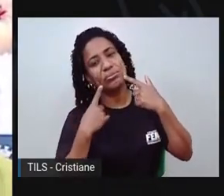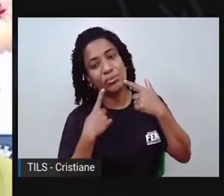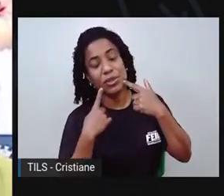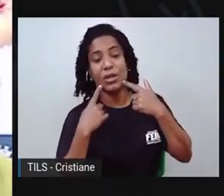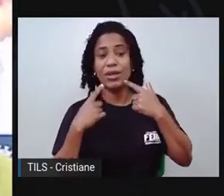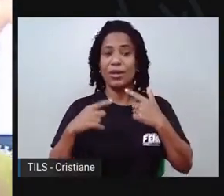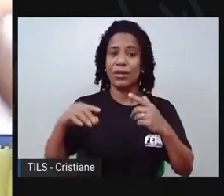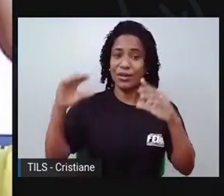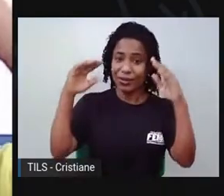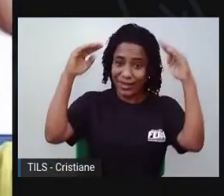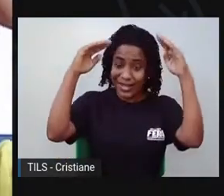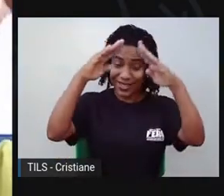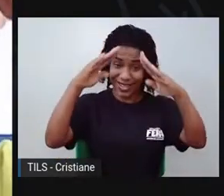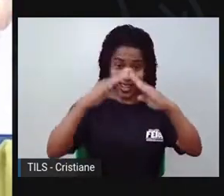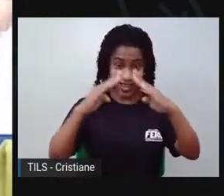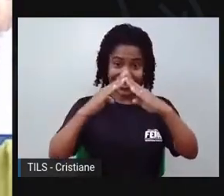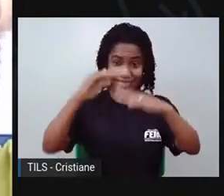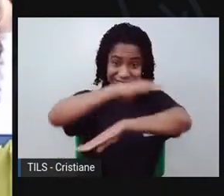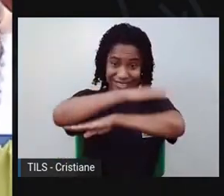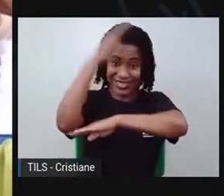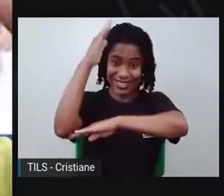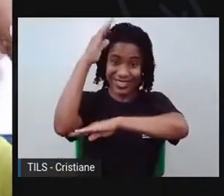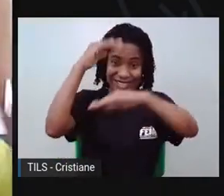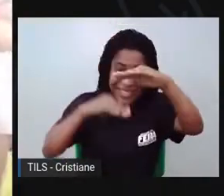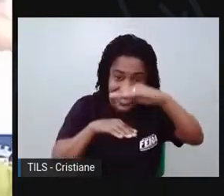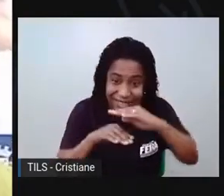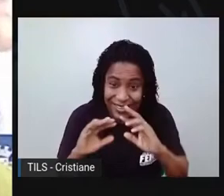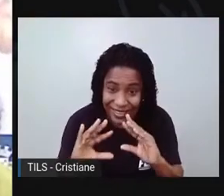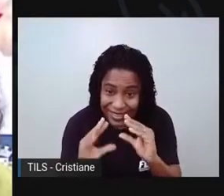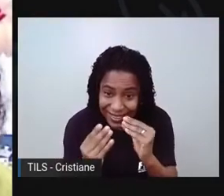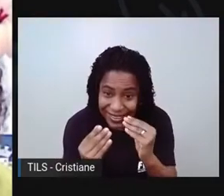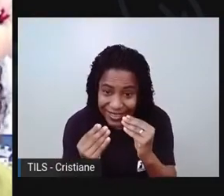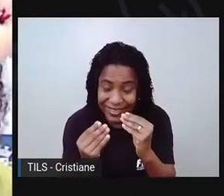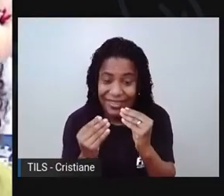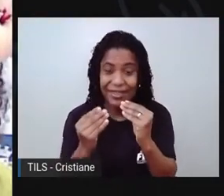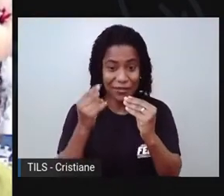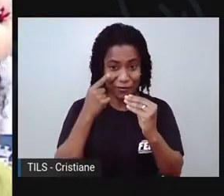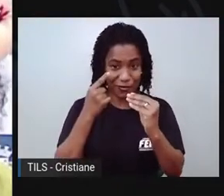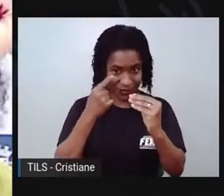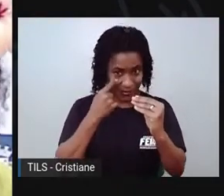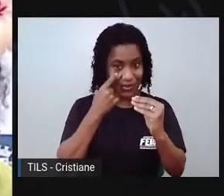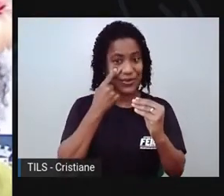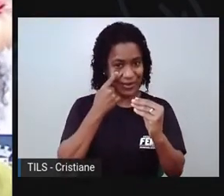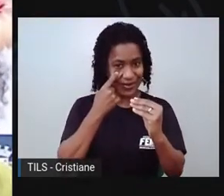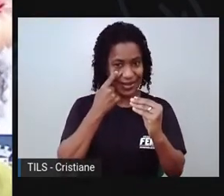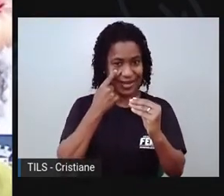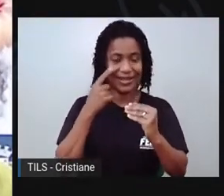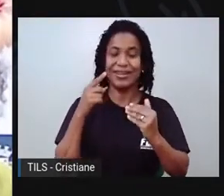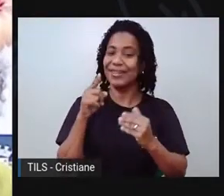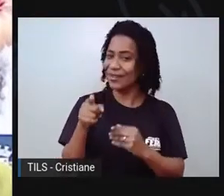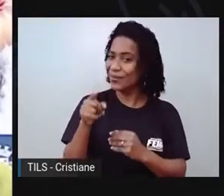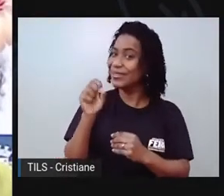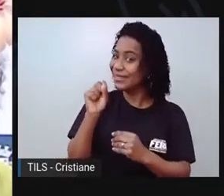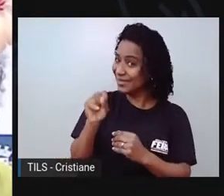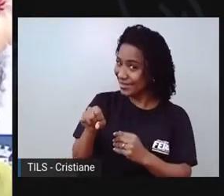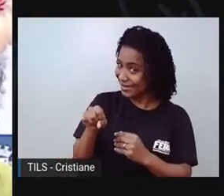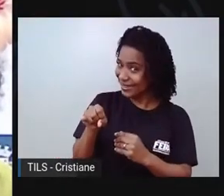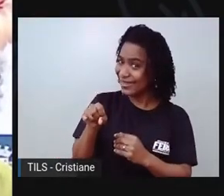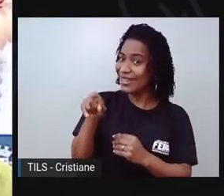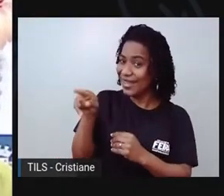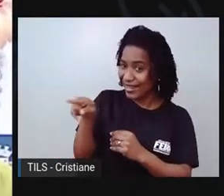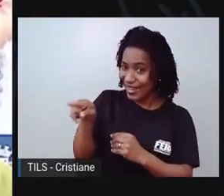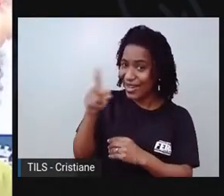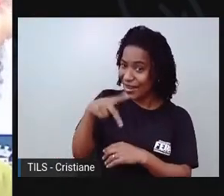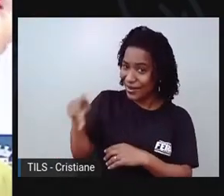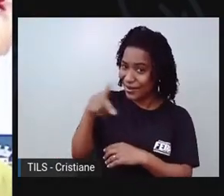estão embaixo de uma sacada, aprenderam os movimentos? Que tal se aproxime, tocar de novo e